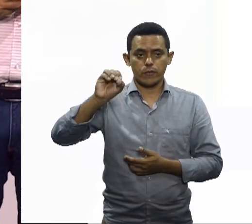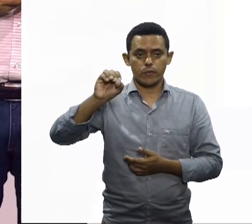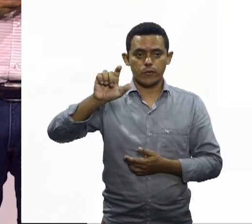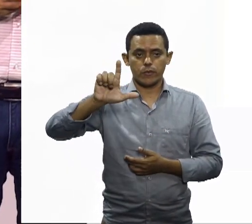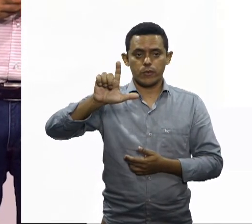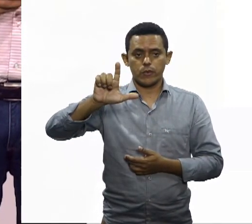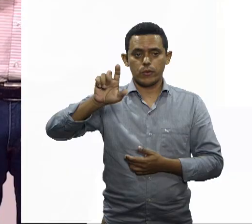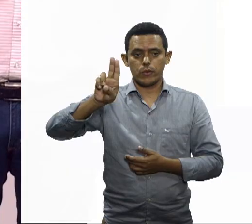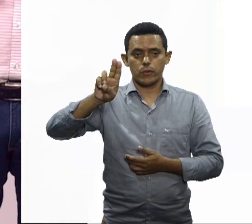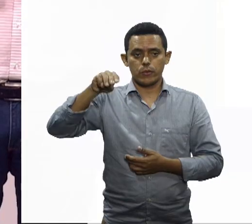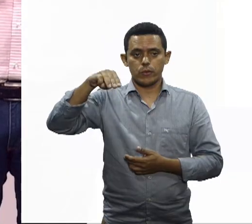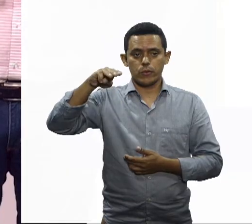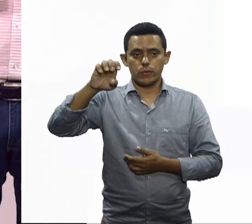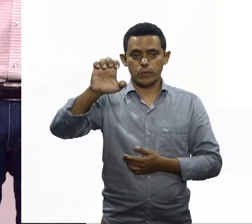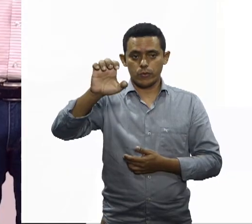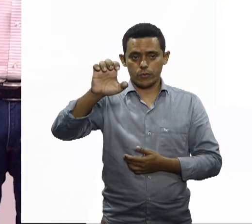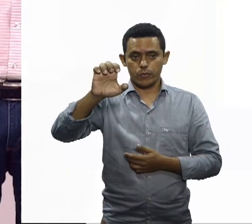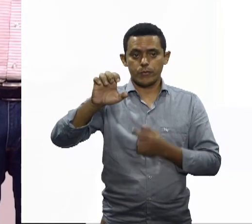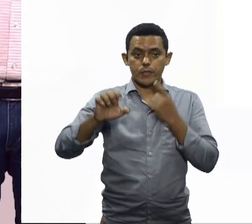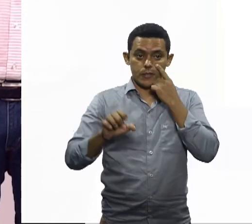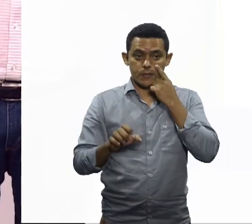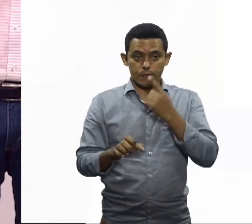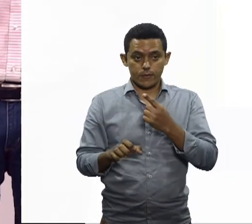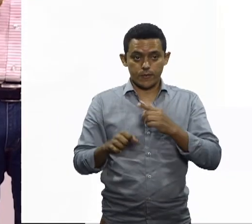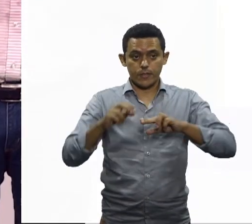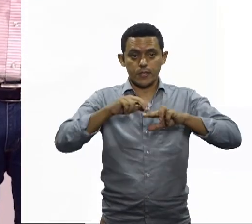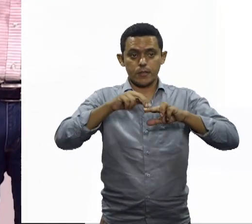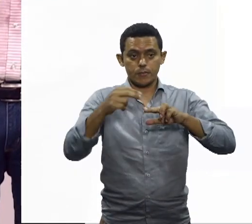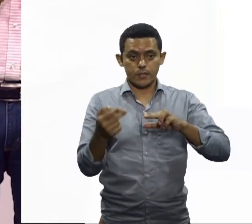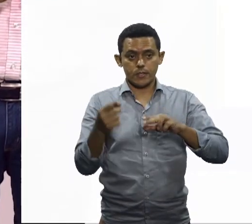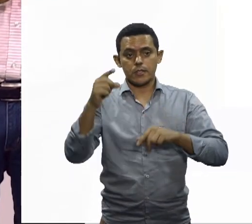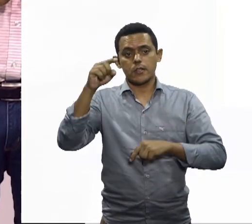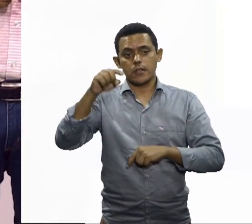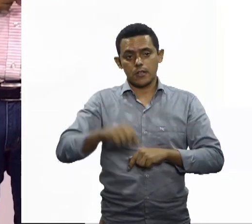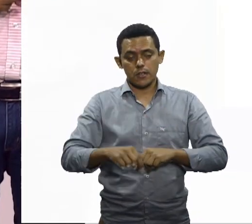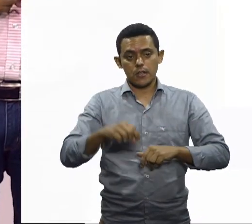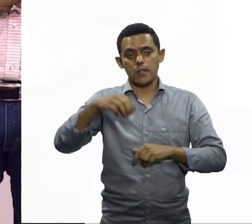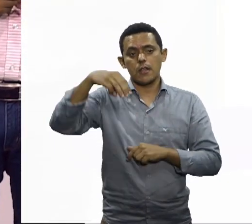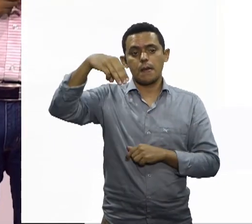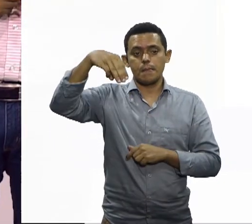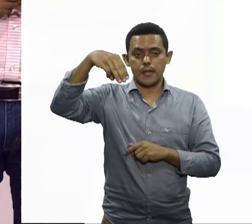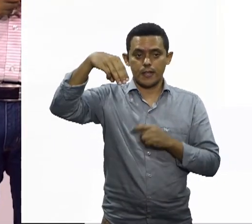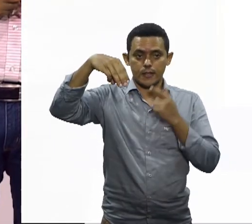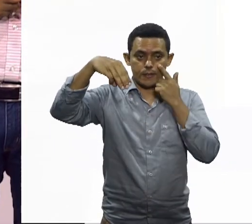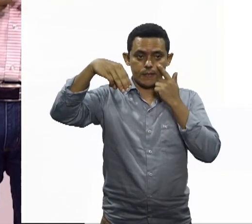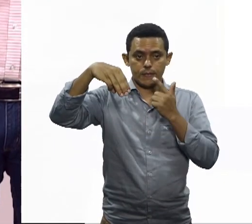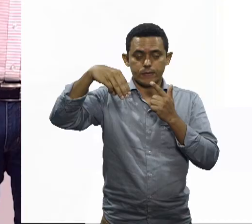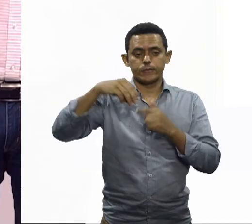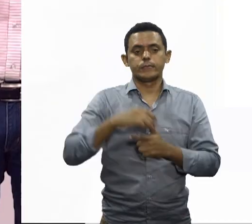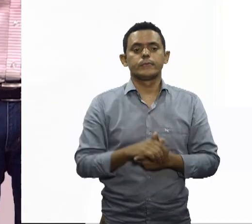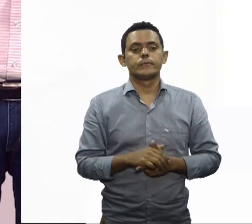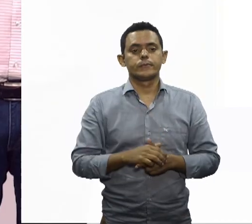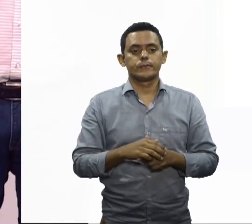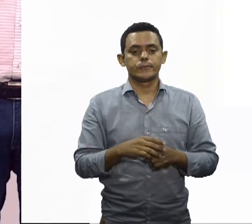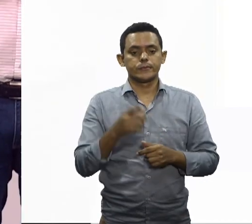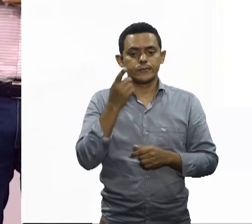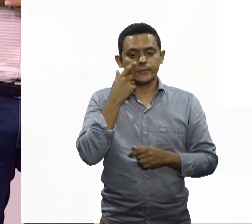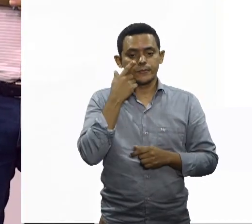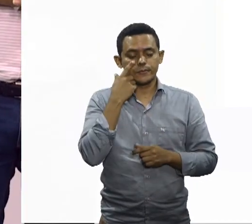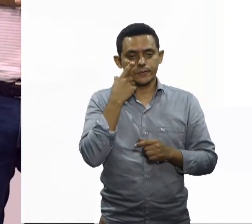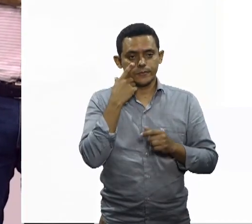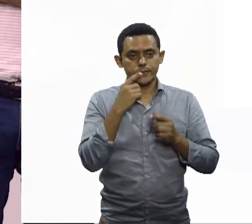tá certo? Essa piscina, observe que ela está em metros. Então, lá, vou desenhar ali uma piscina, certo? Eu desenhei